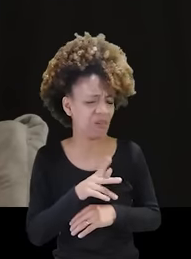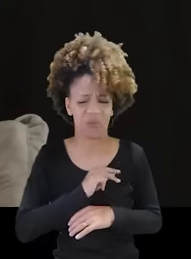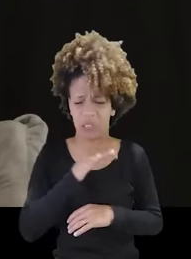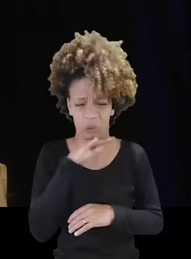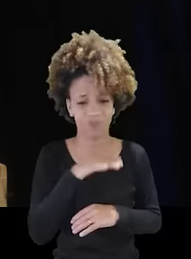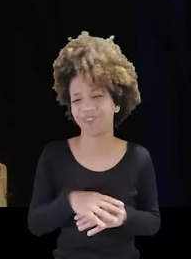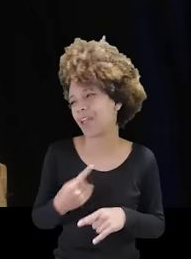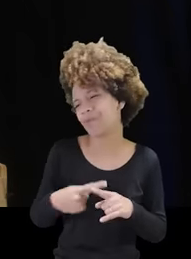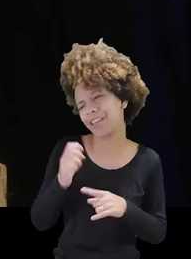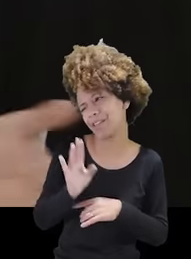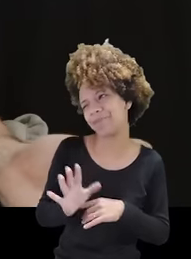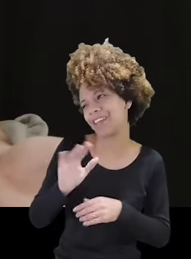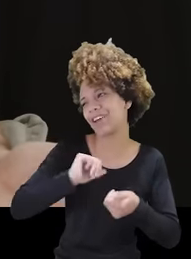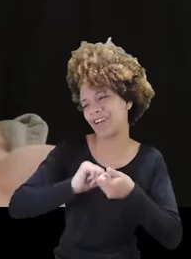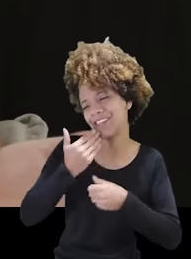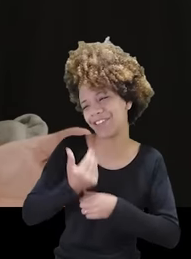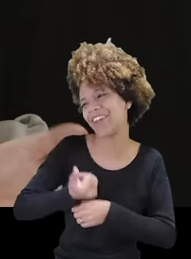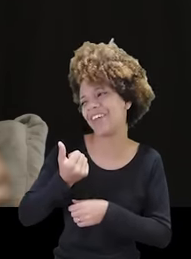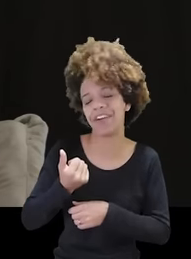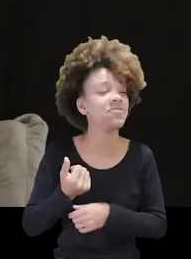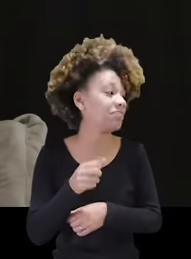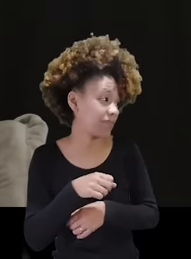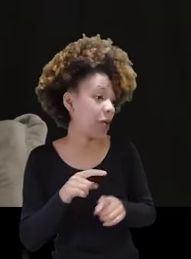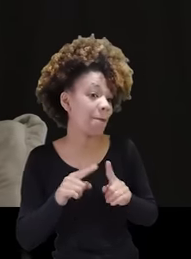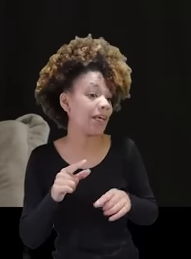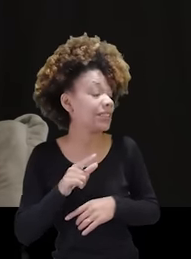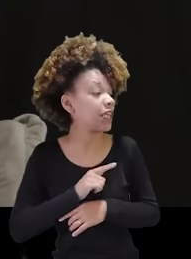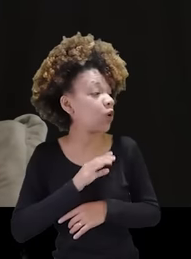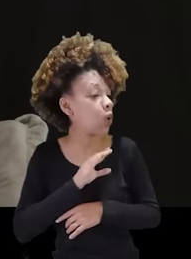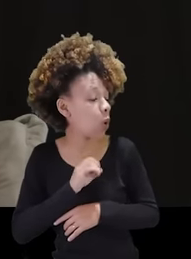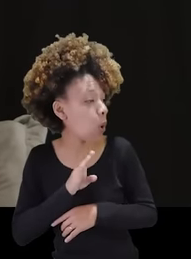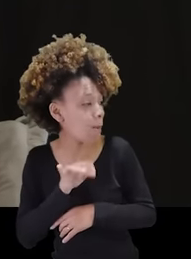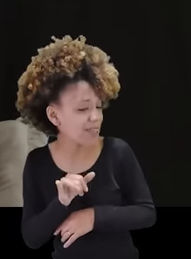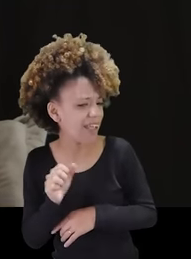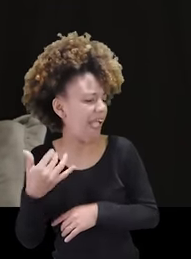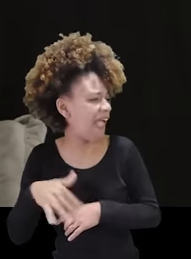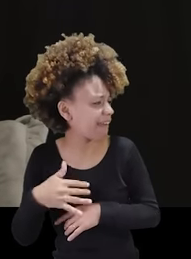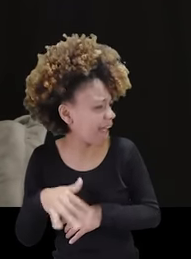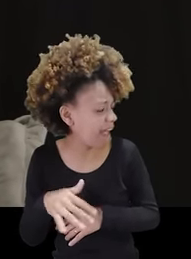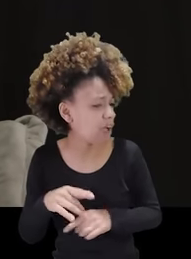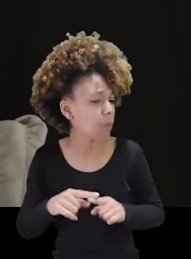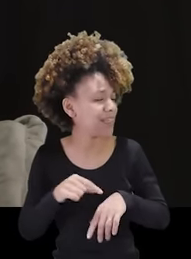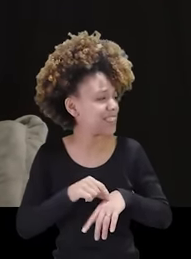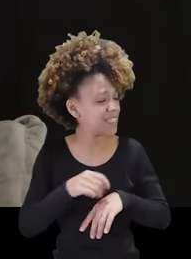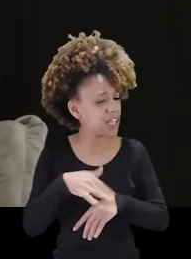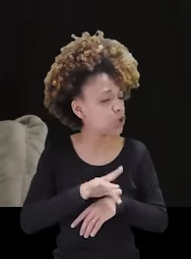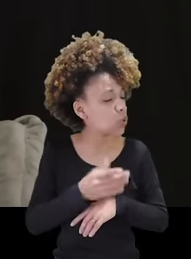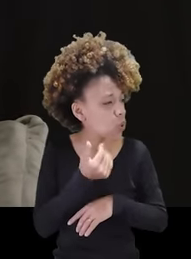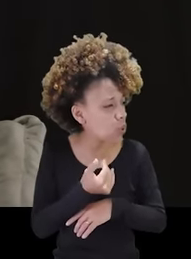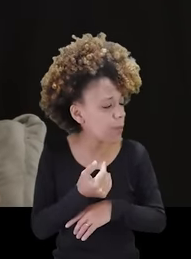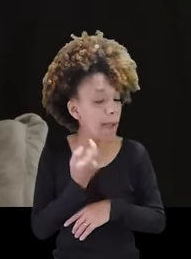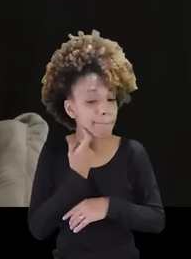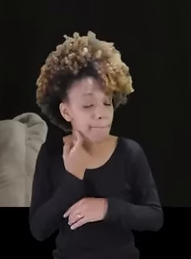é que a gente do Brasil Pois é mas assim mas tem o Coube mas o Kombi é caro mas se a carne em geral eles não come